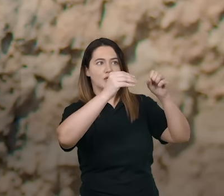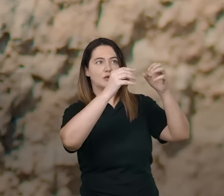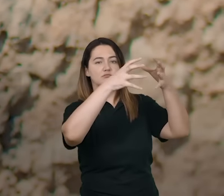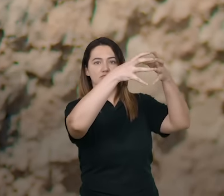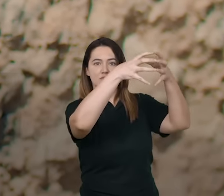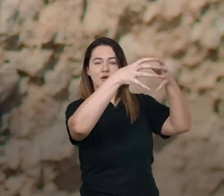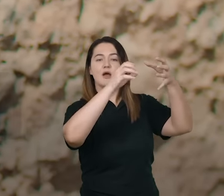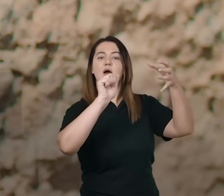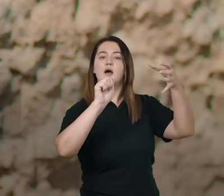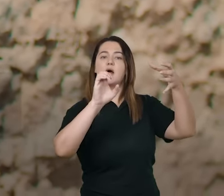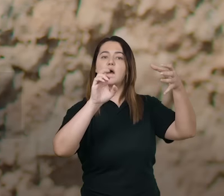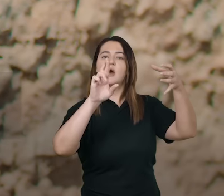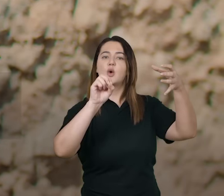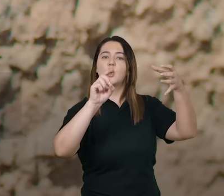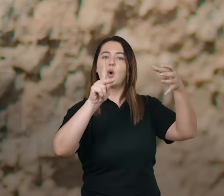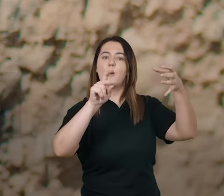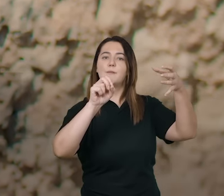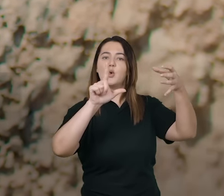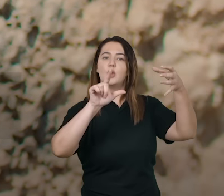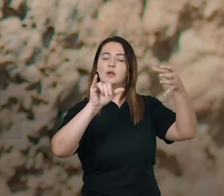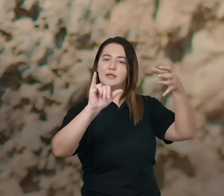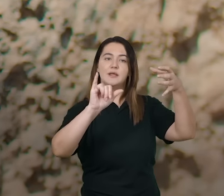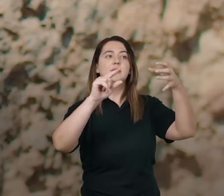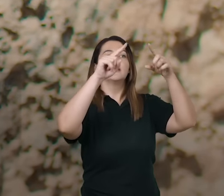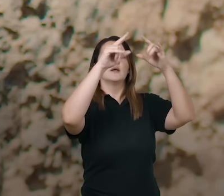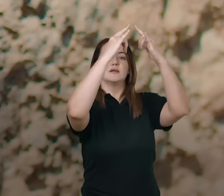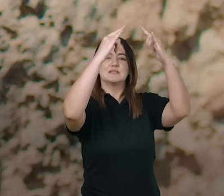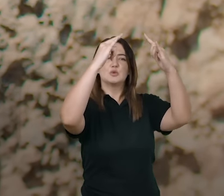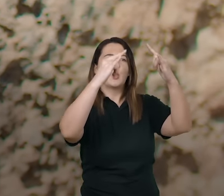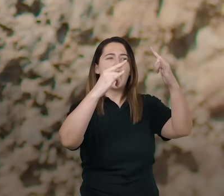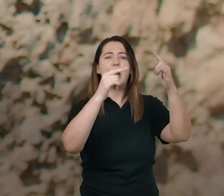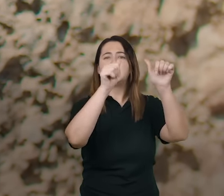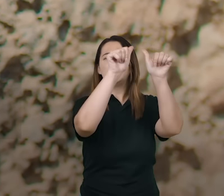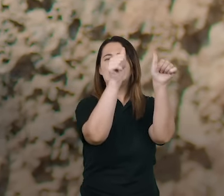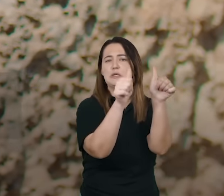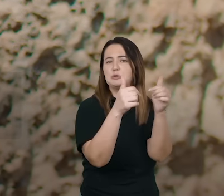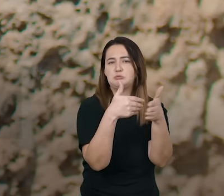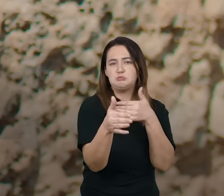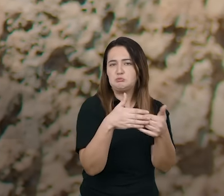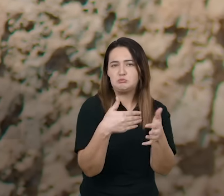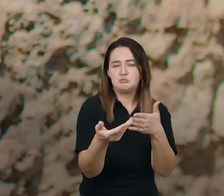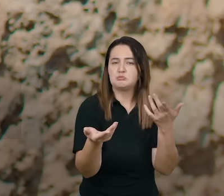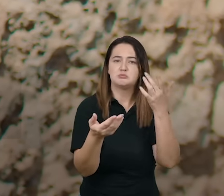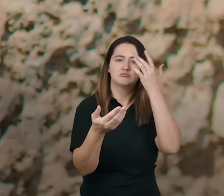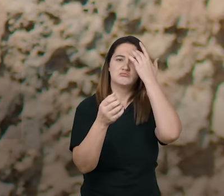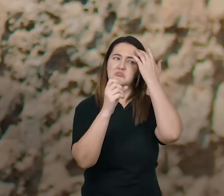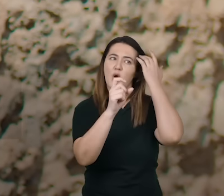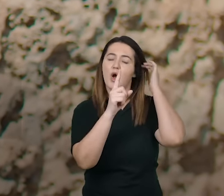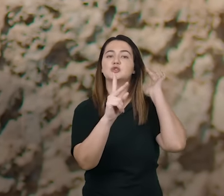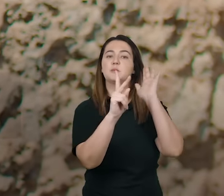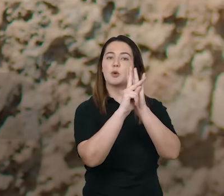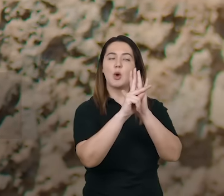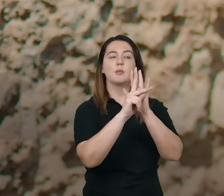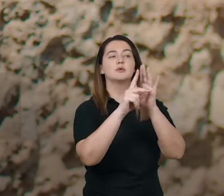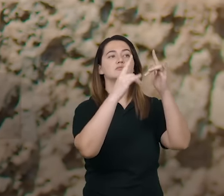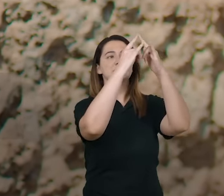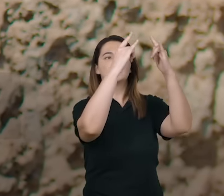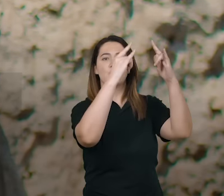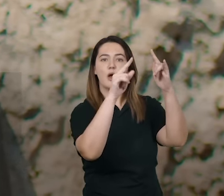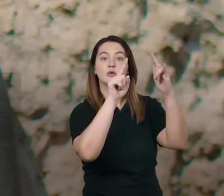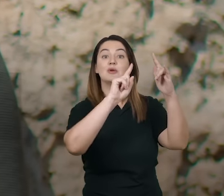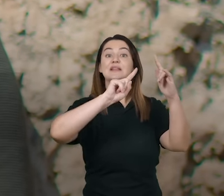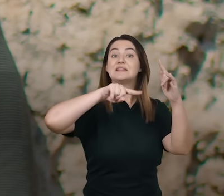com uma acrópole, um santuário em homenagem a alguma deusa, alguma divindade ou algum deus que seria o padroeiro daquela